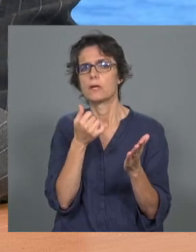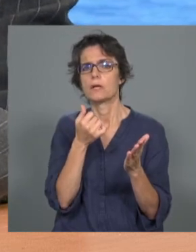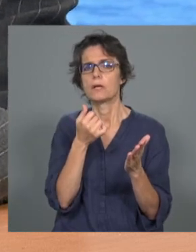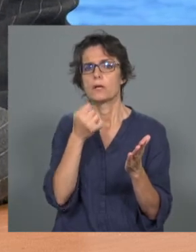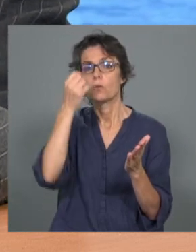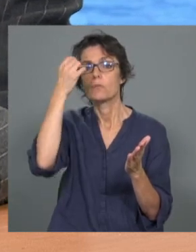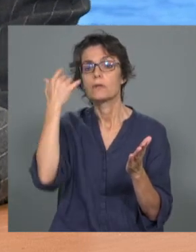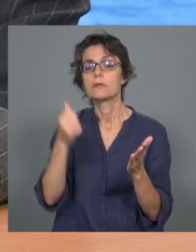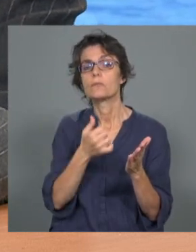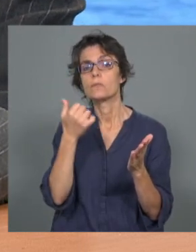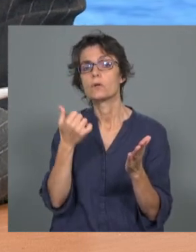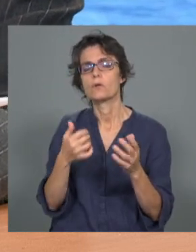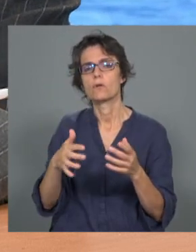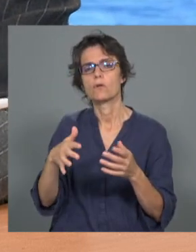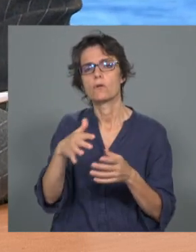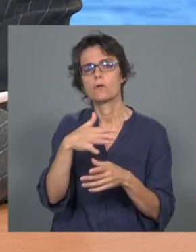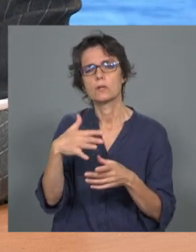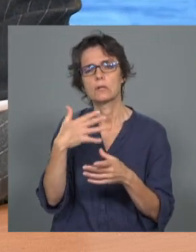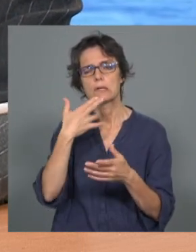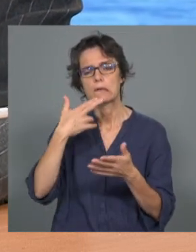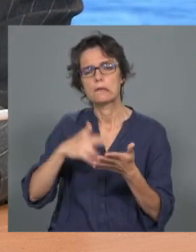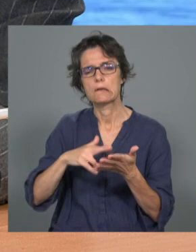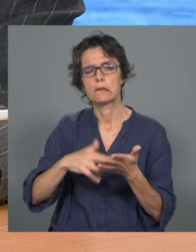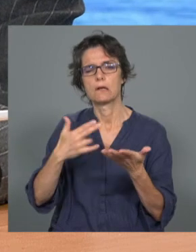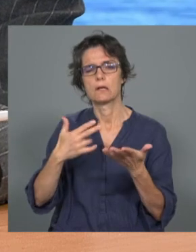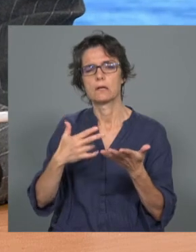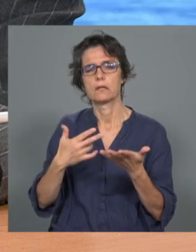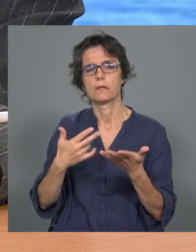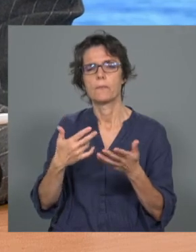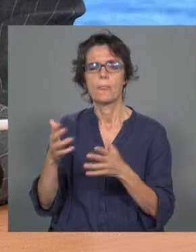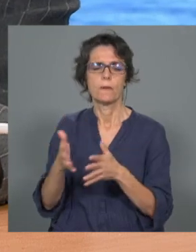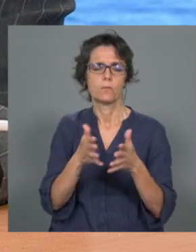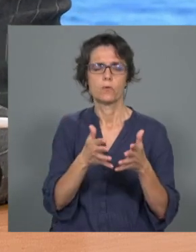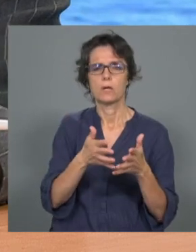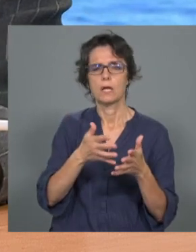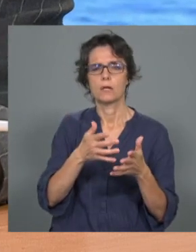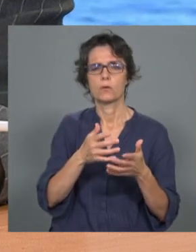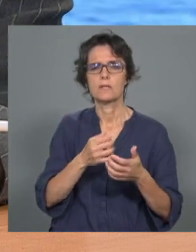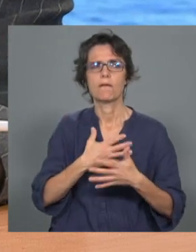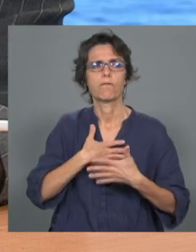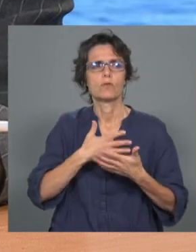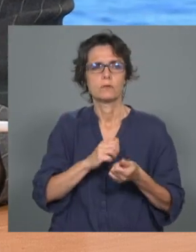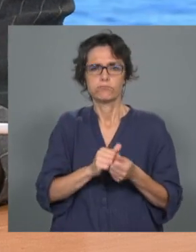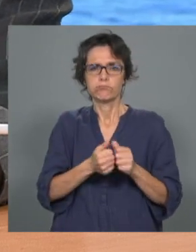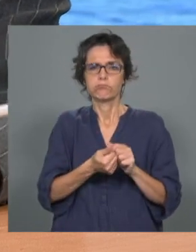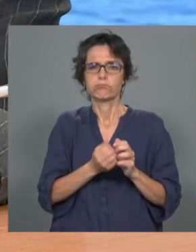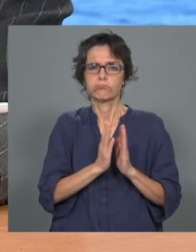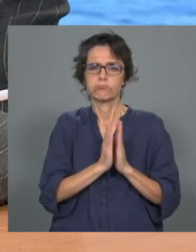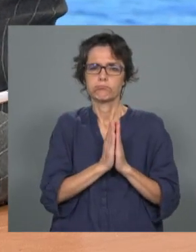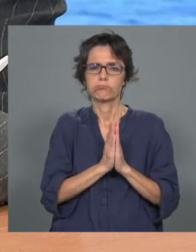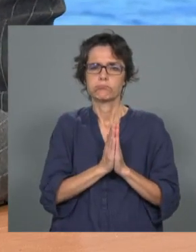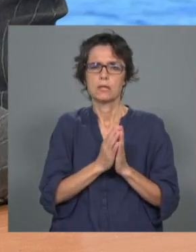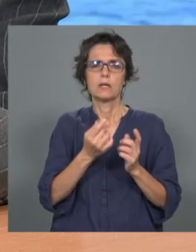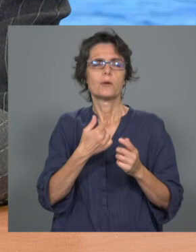é a realidade total, desde o querer transformar o religioso à minha... Senhor, deixa-me